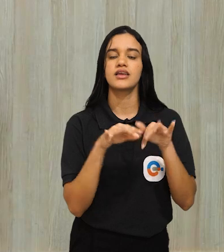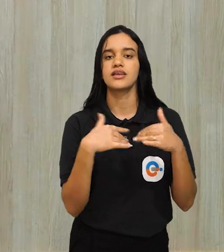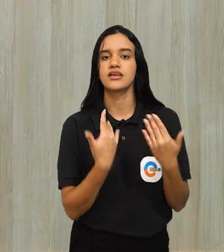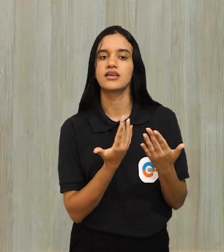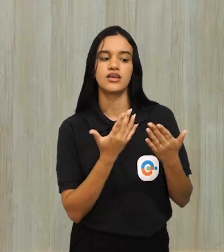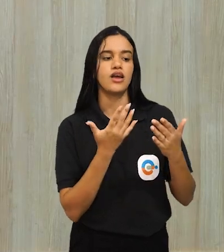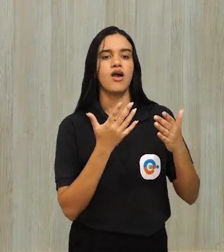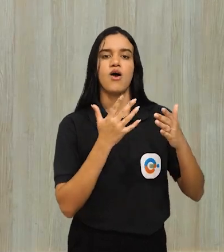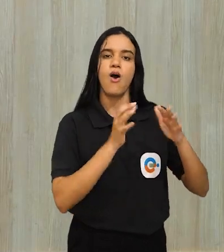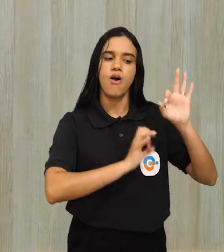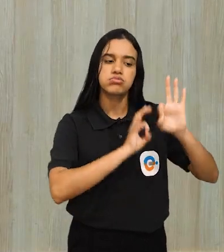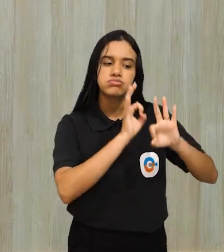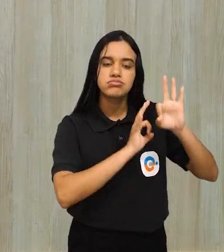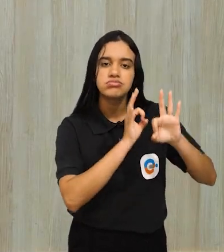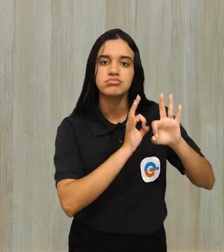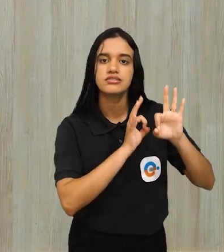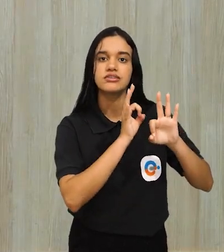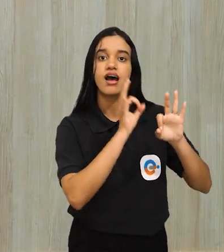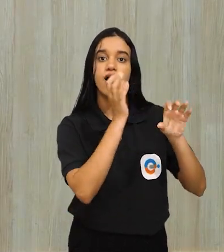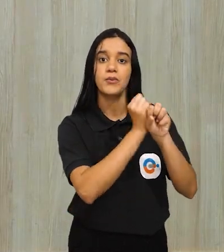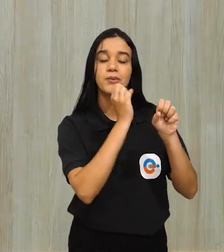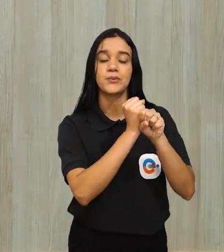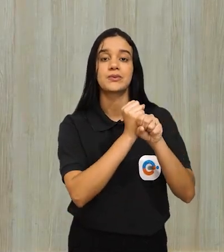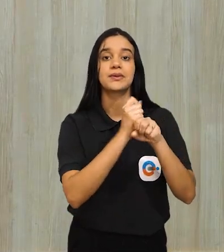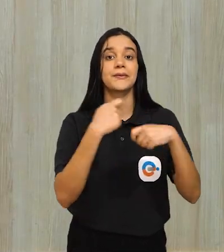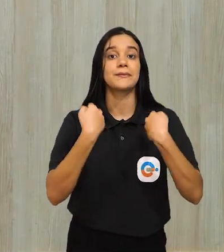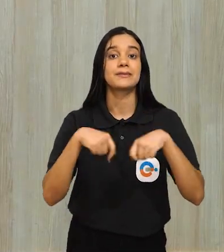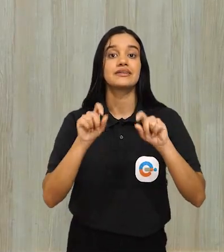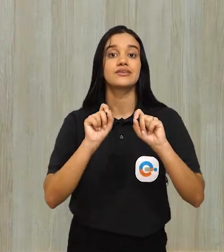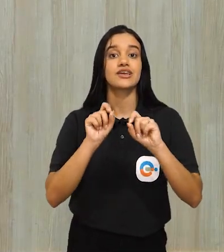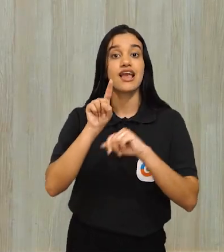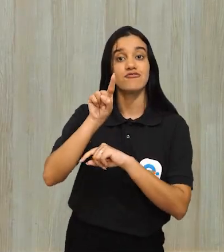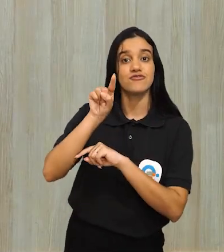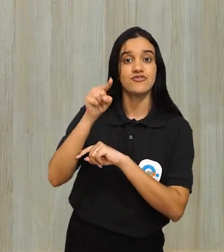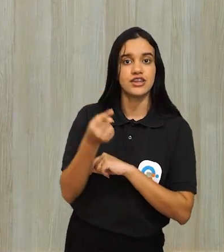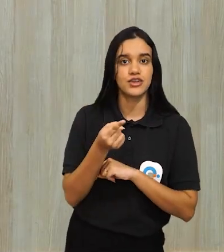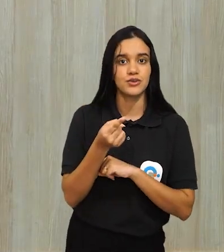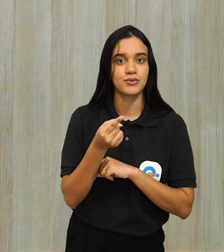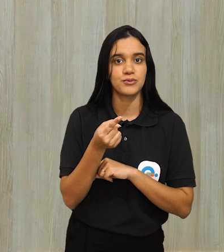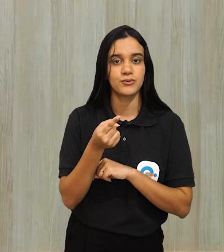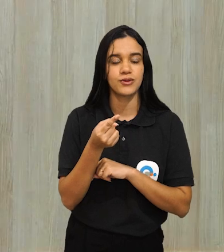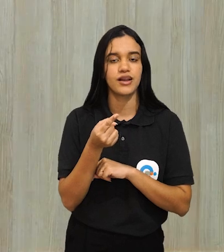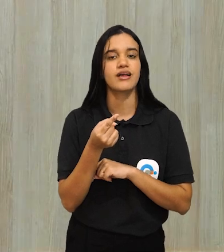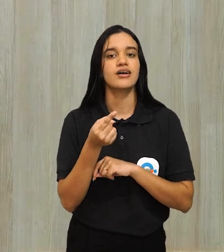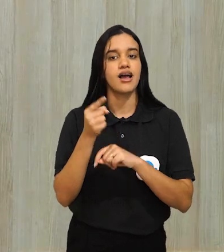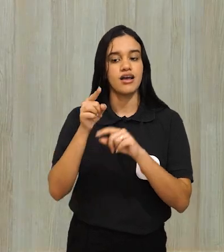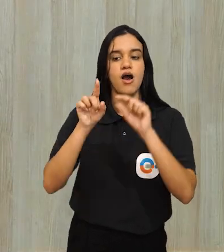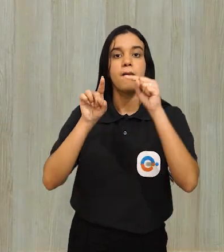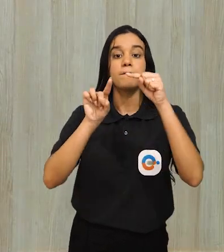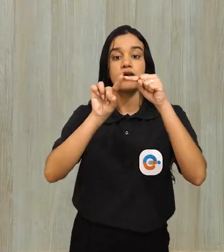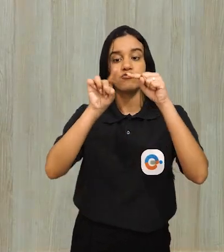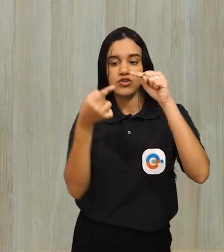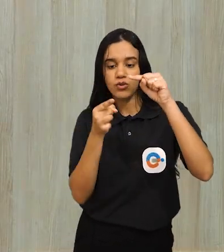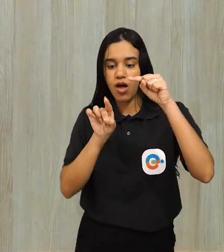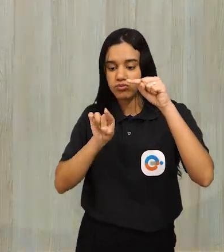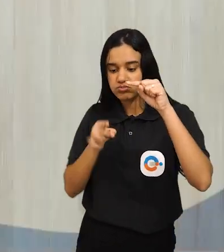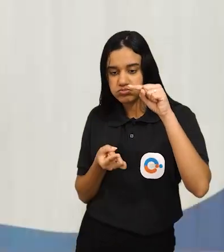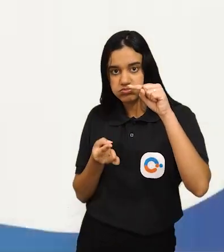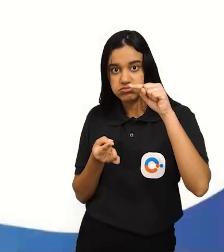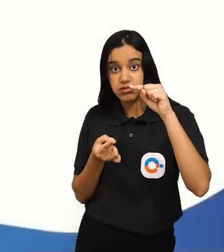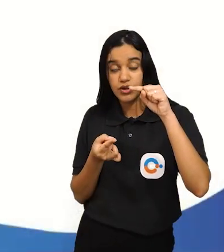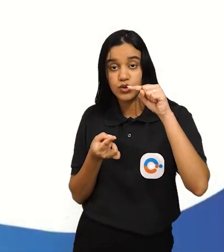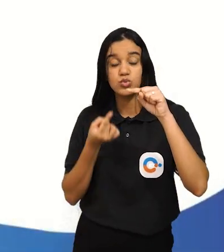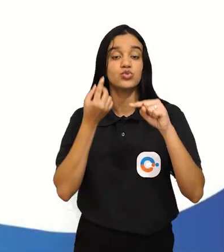adição seja de subtração eu preciso deixar vírgula baixo de vírgula tá no caso aqui como os dois